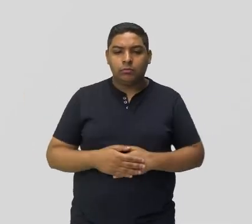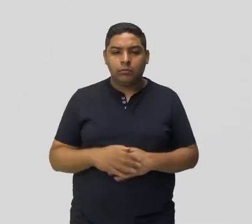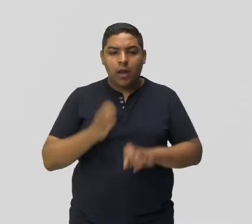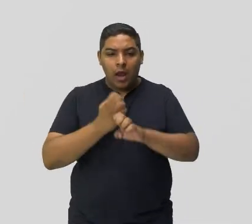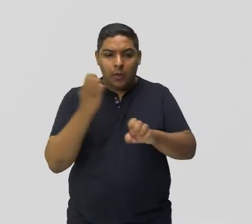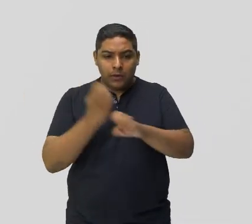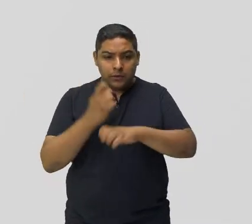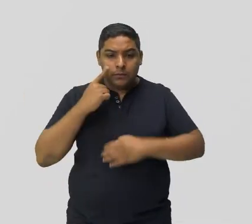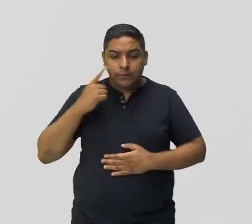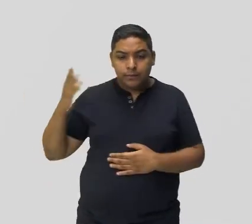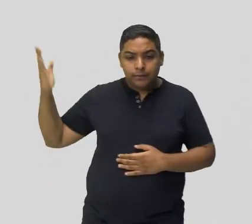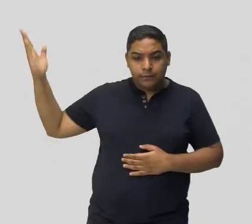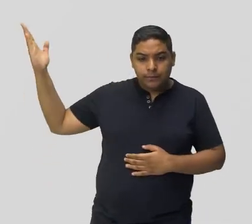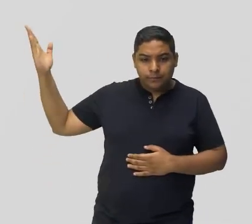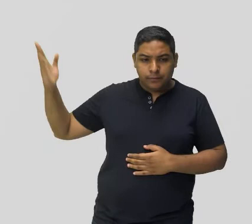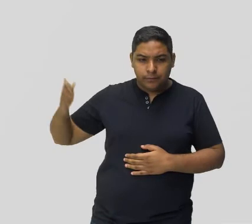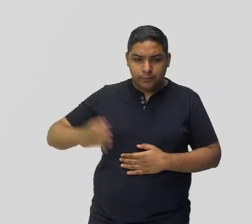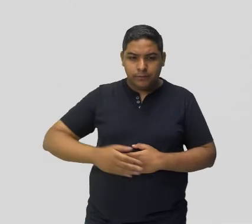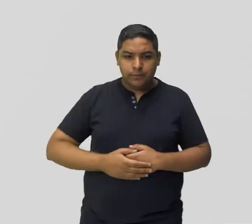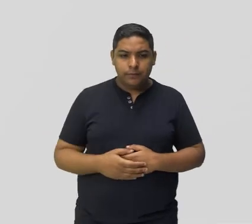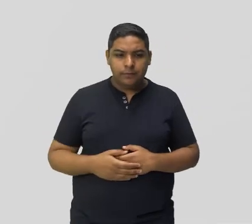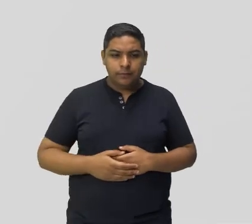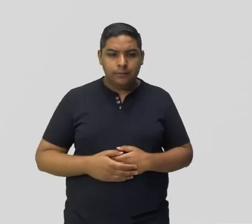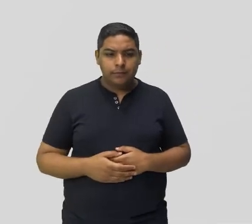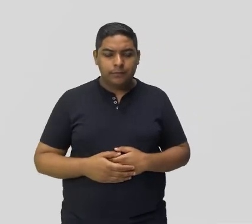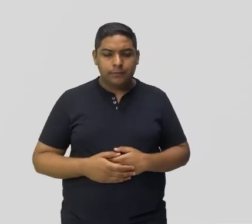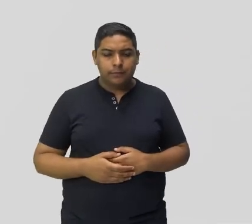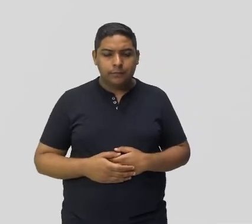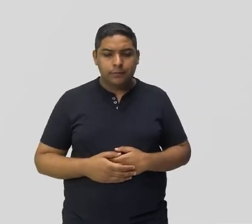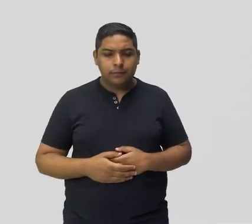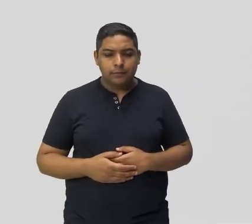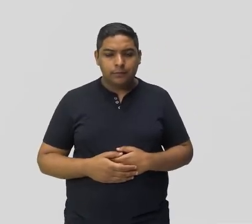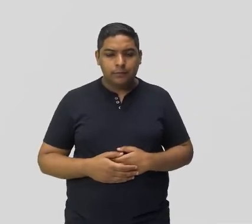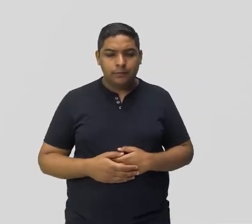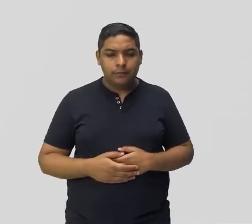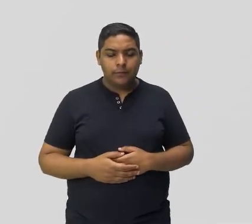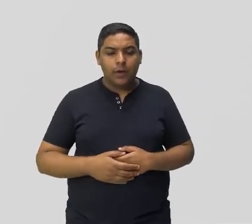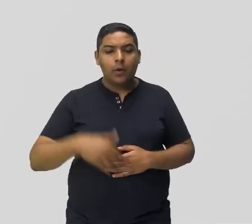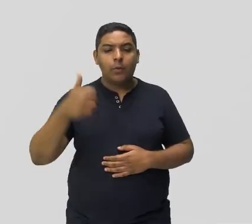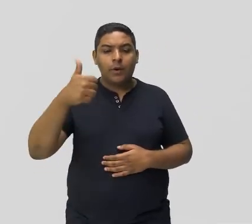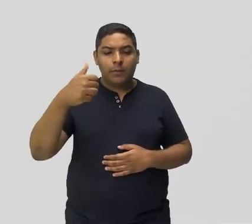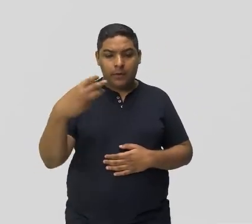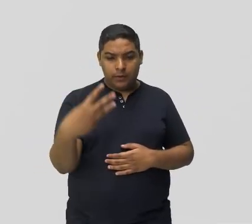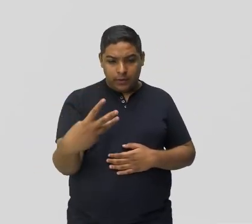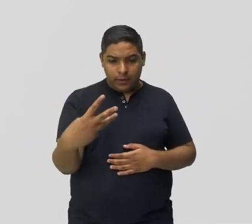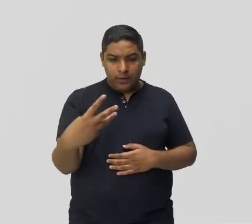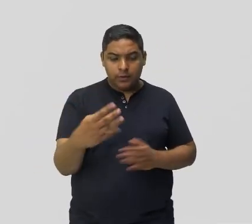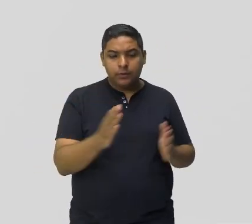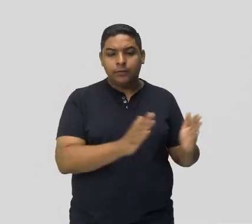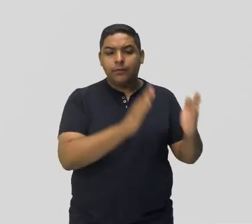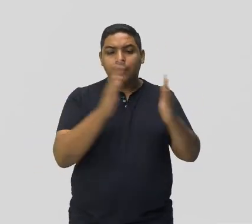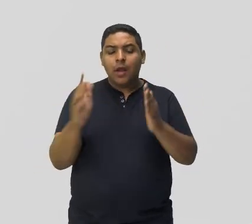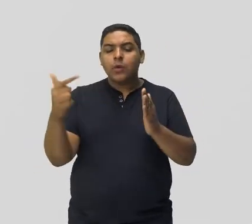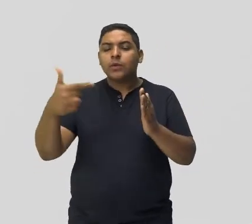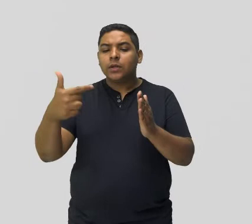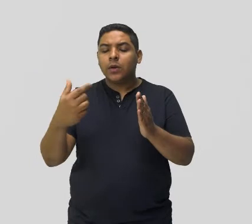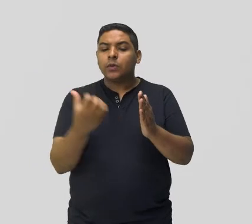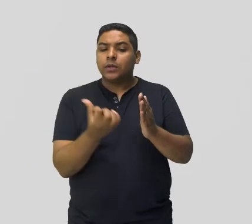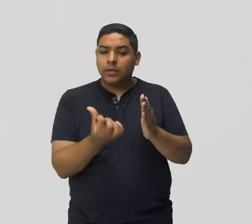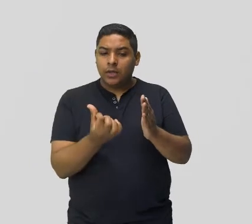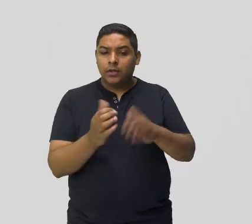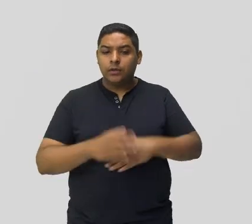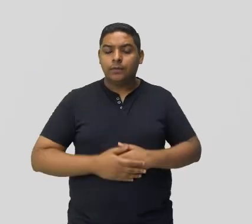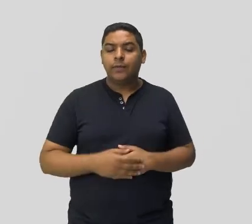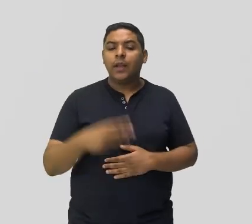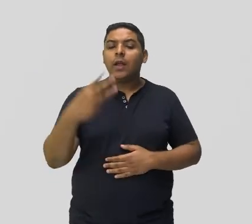1 sobre a capacitância equivalente, aí o primeiro capacitor vale 3 microfarad, o segundo capacitor vale 6 microfarad e o